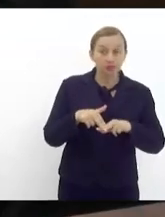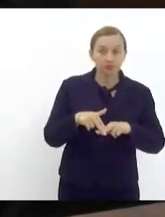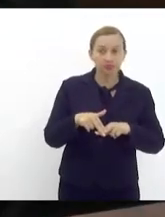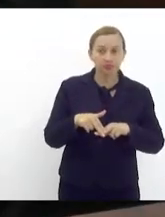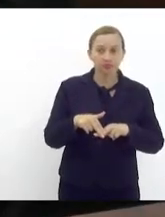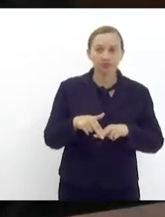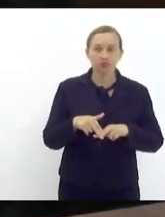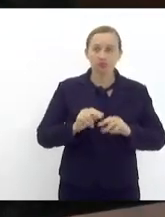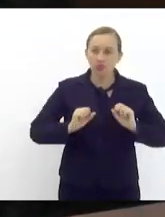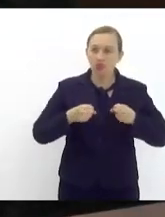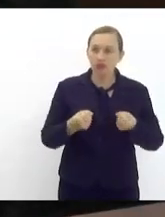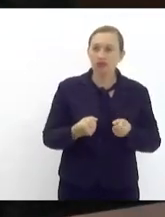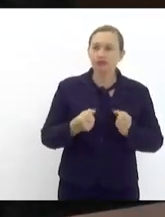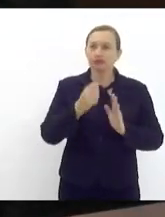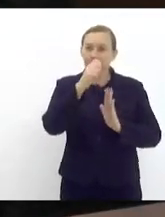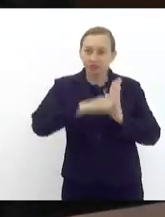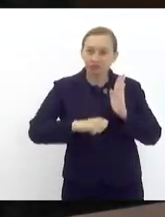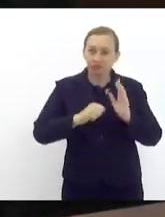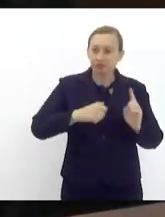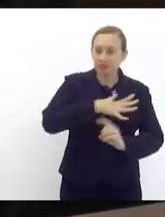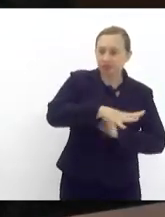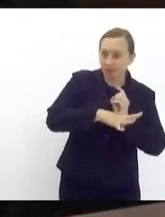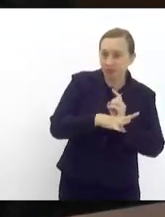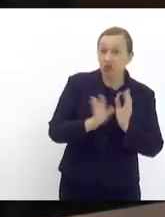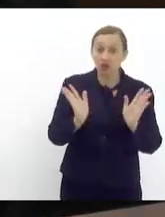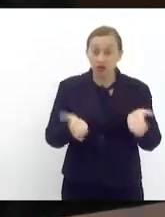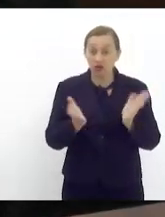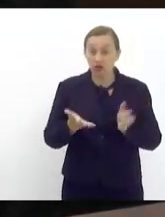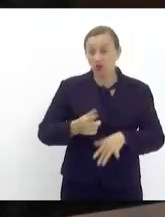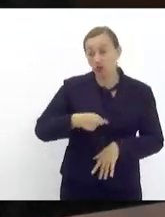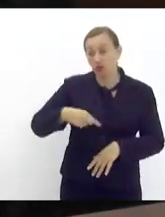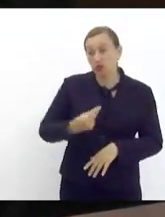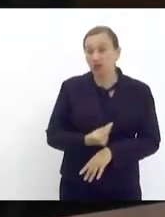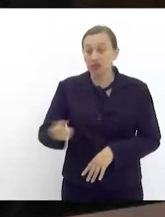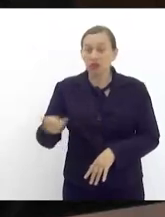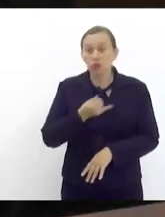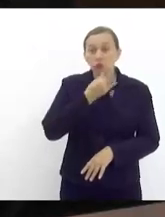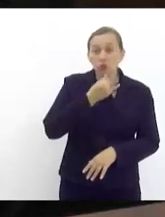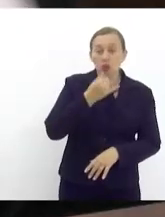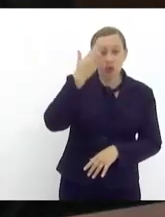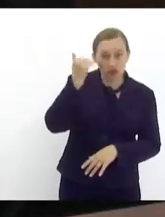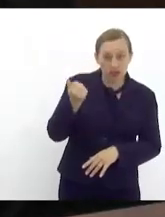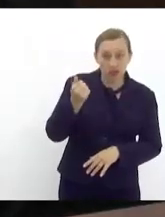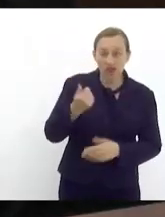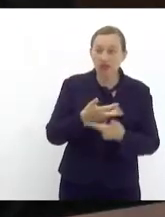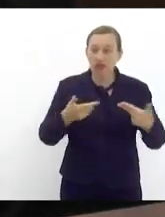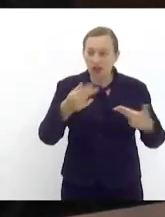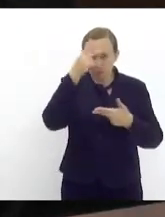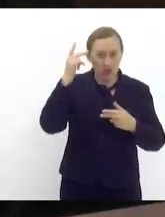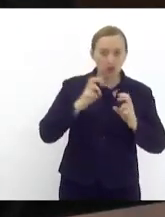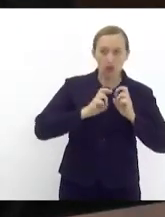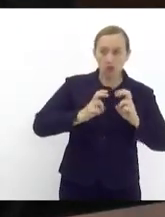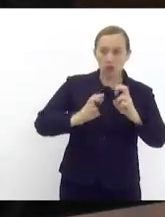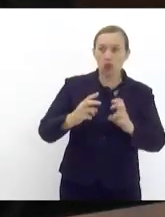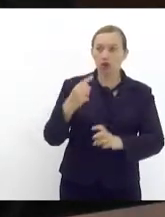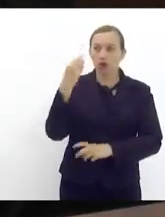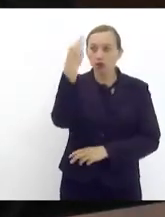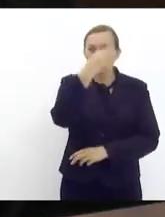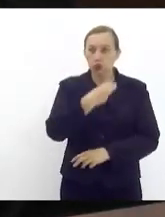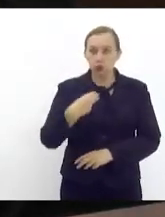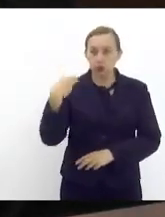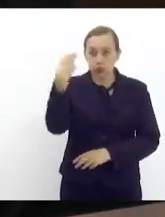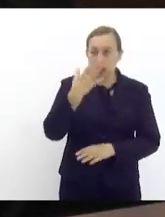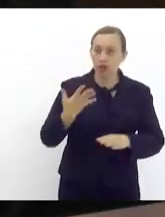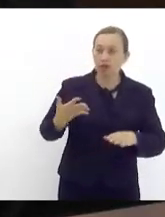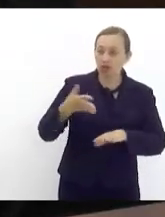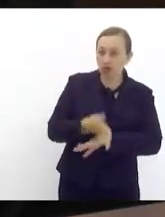meu empenho da tarifa social. E hoje você é daqui triste, porque eu sei que a maioria que veio aqui de trem demorou 3 horas para chegar. Que hoje